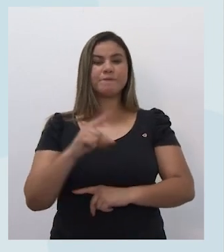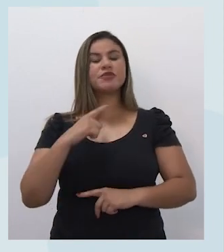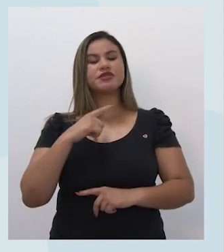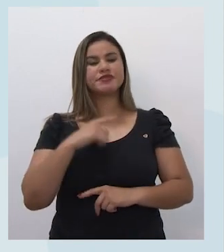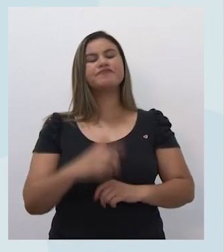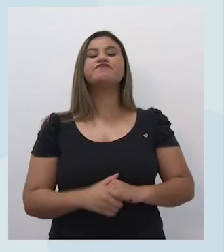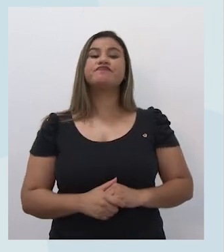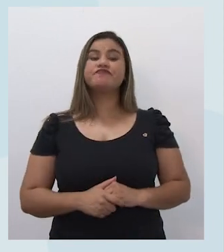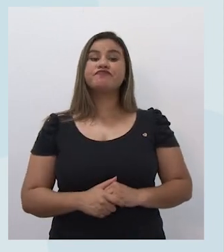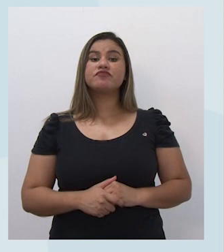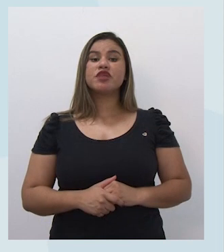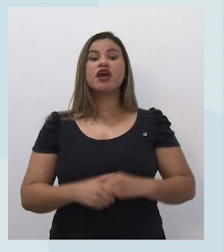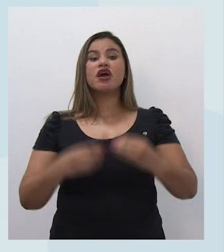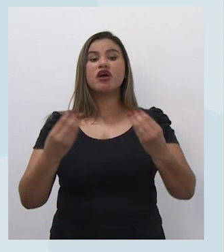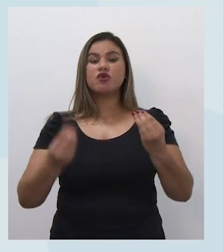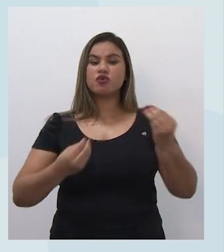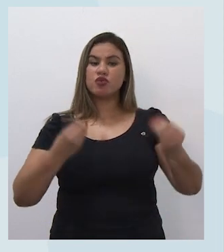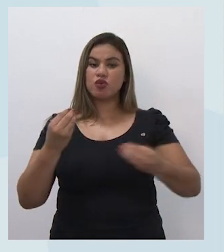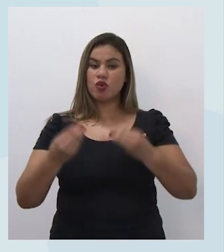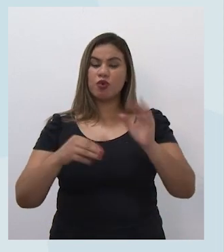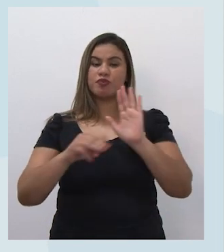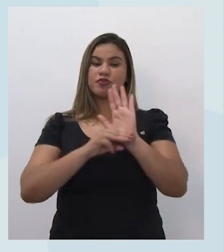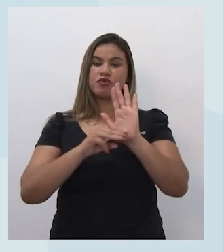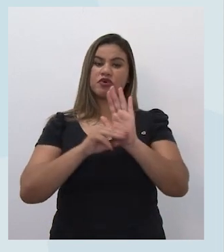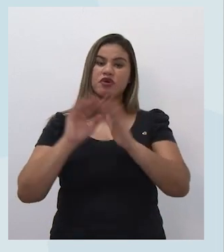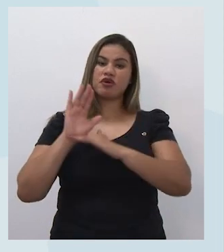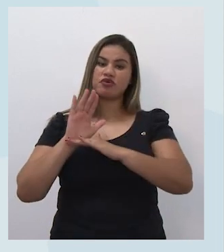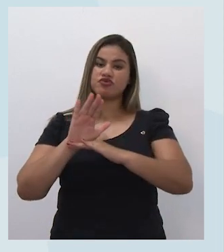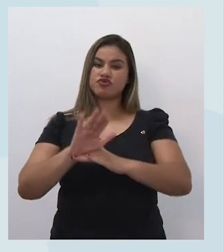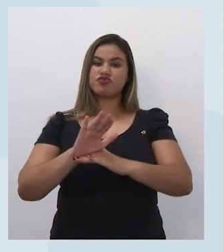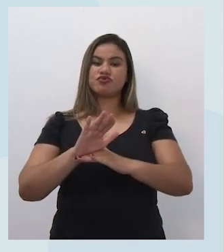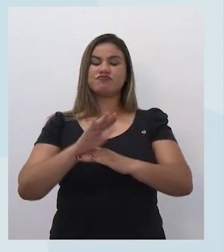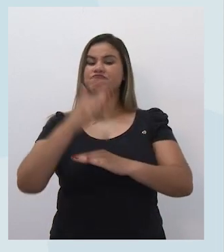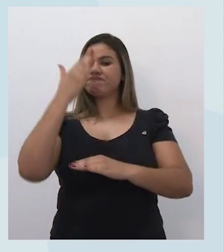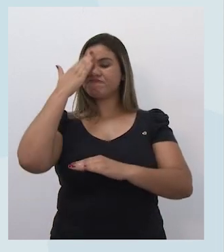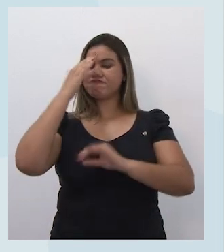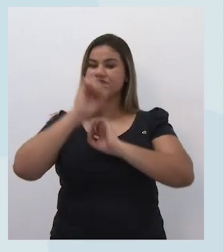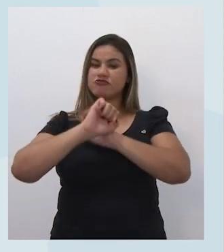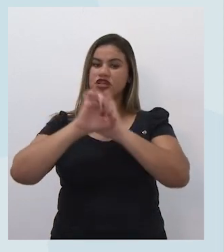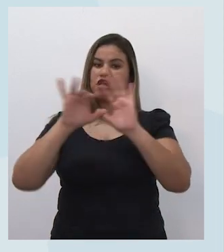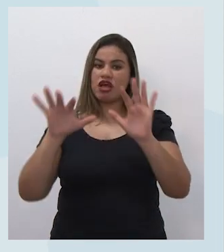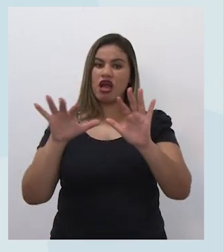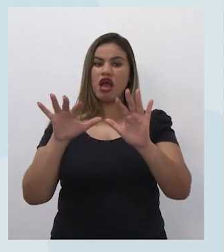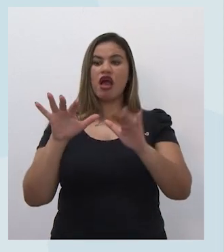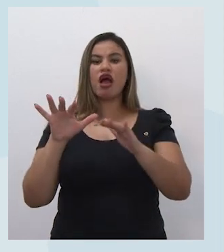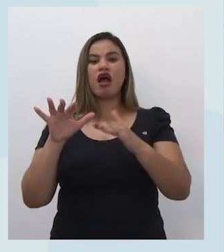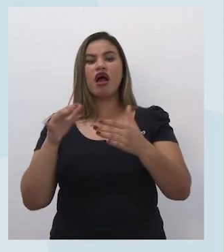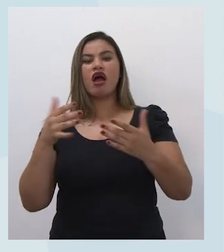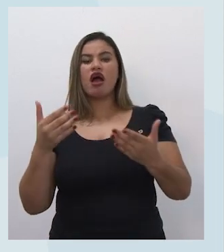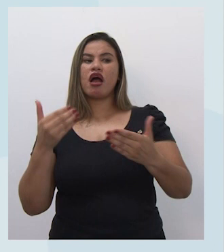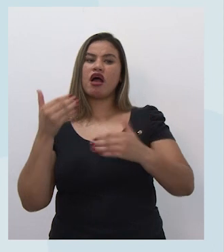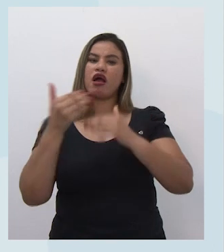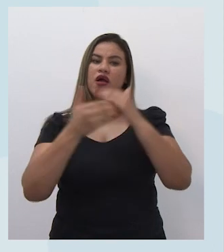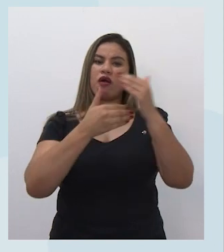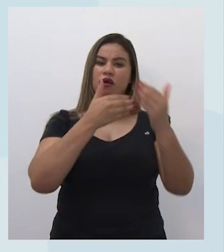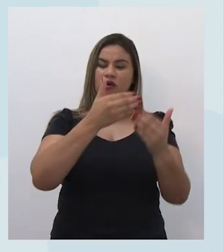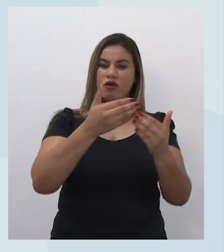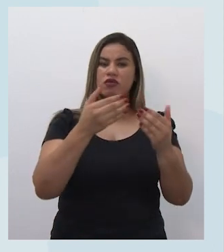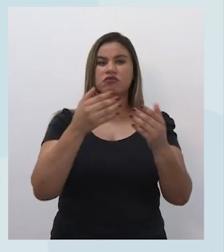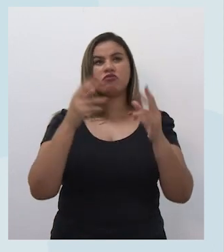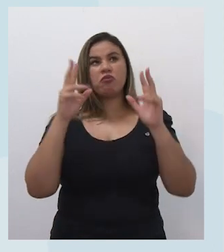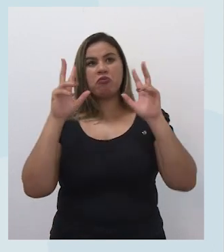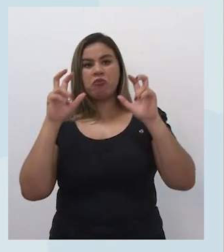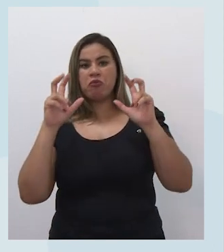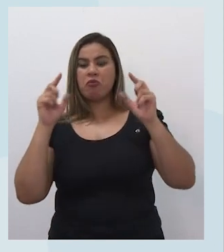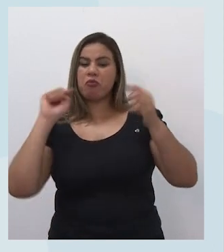importante destacar que essa mentoria ela permite identificar se é preciso ajudar o grupo ou o estudante a desenvolver ou aprofundar algum ponto específico. Então,